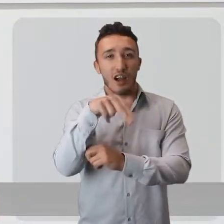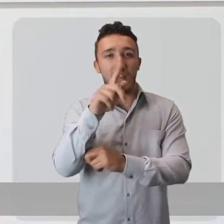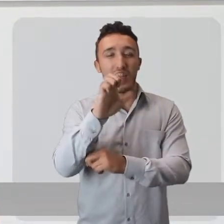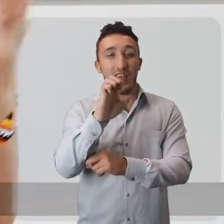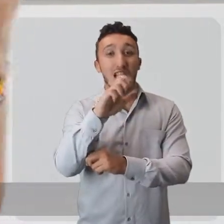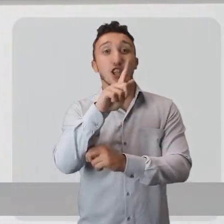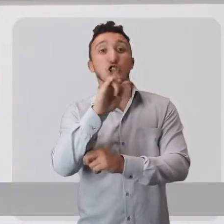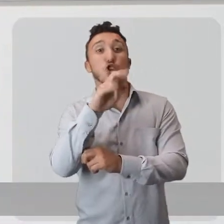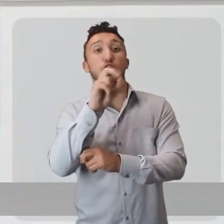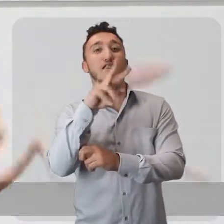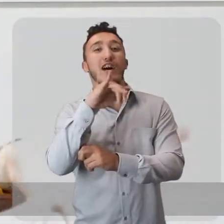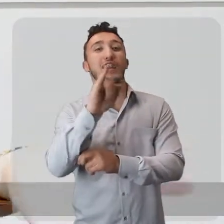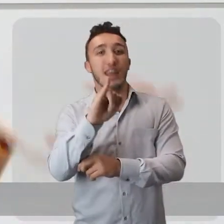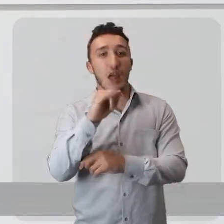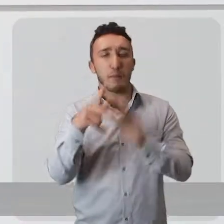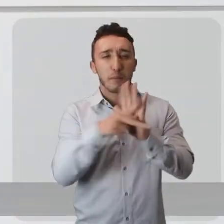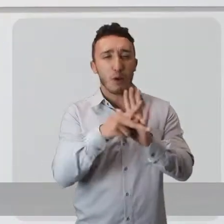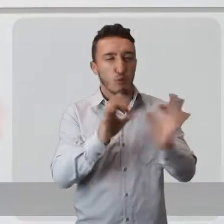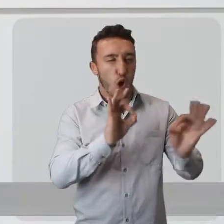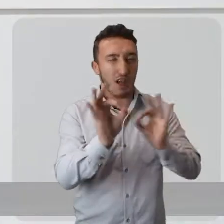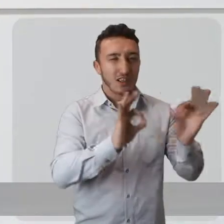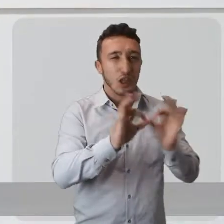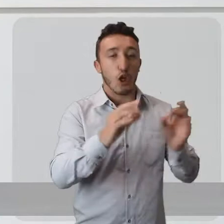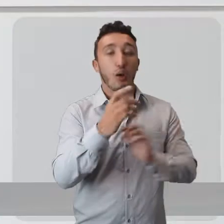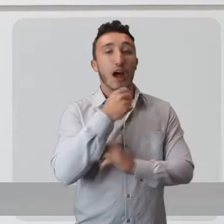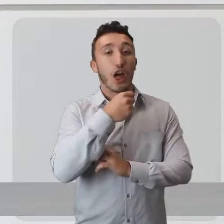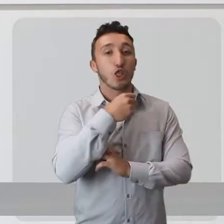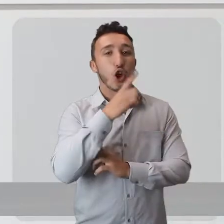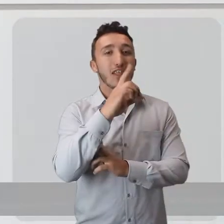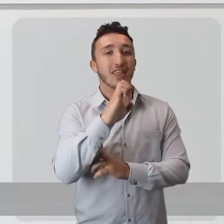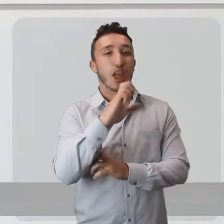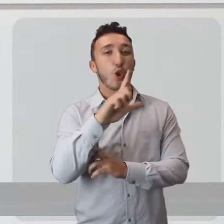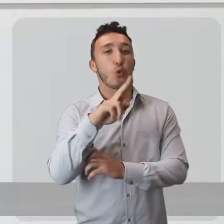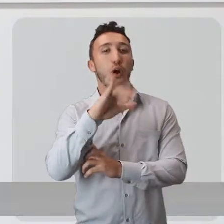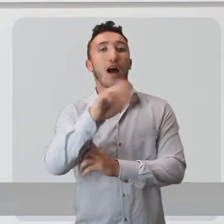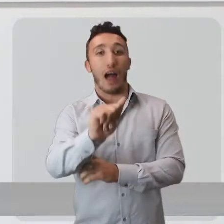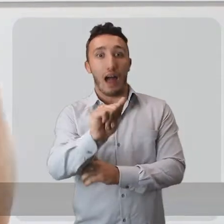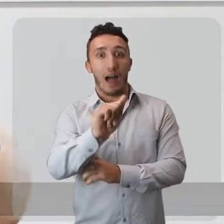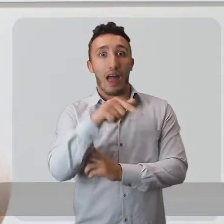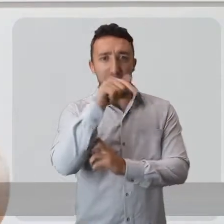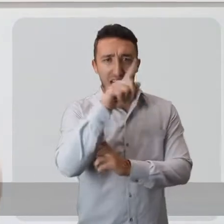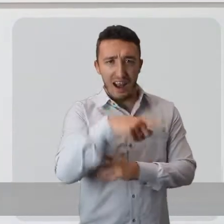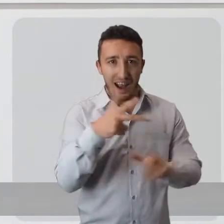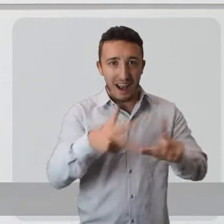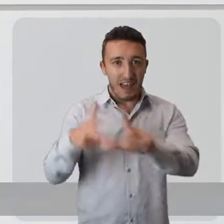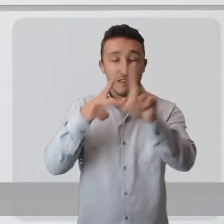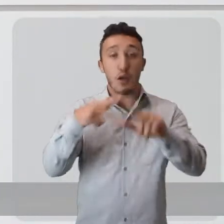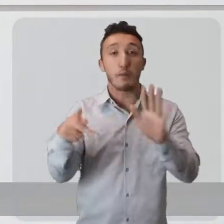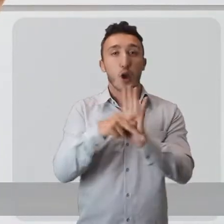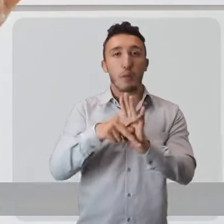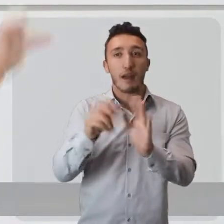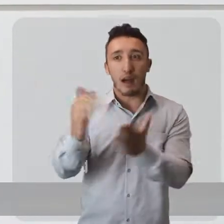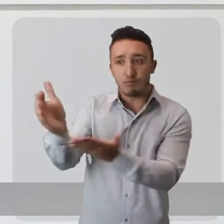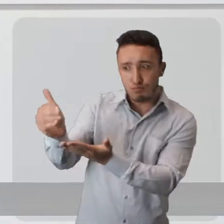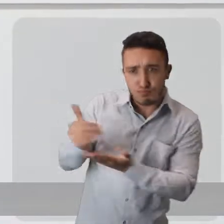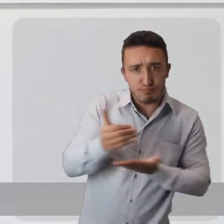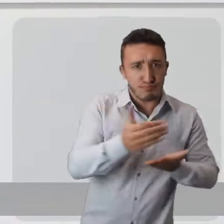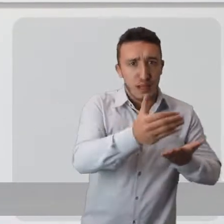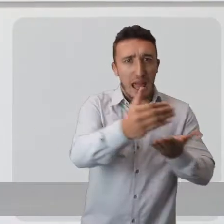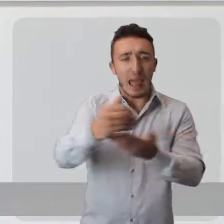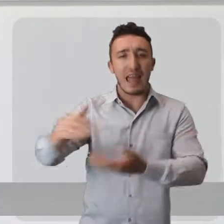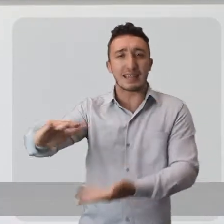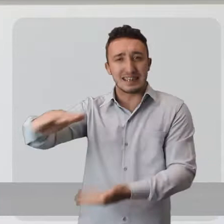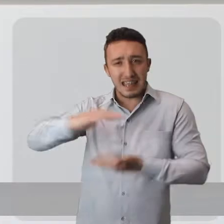Giovanni, organizada pelo cantor Piluca. Essa live vai ser para levantar